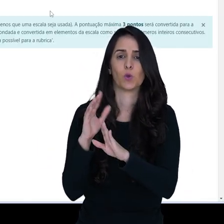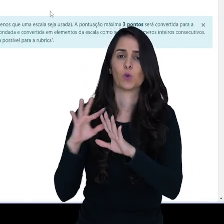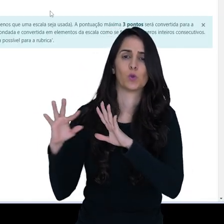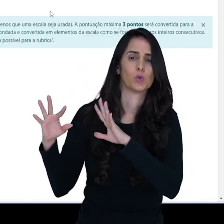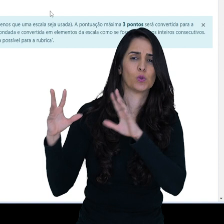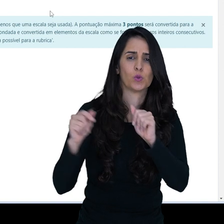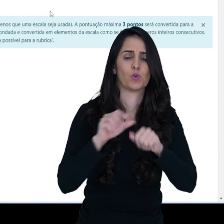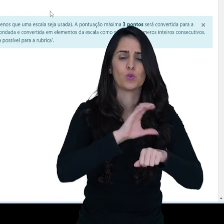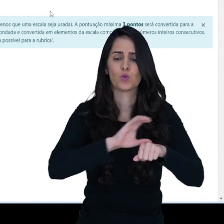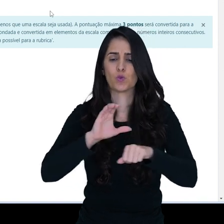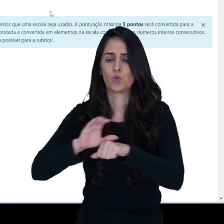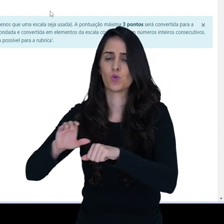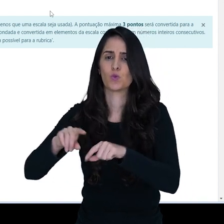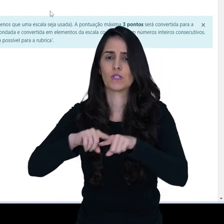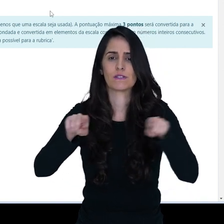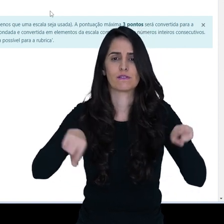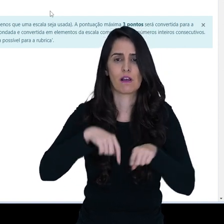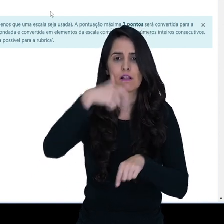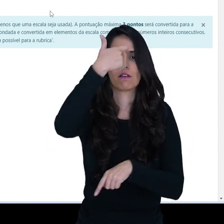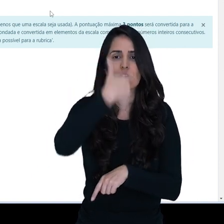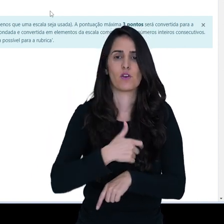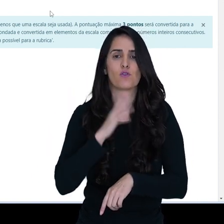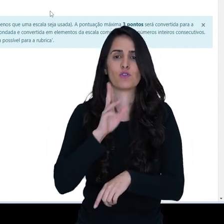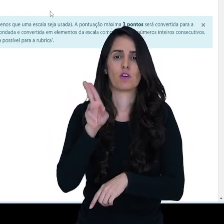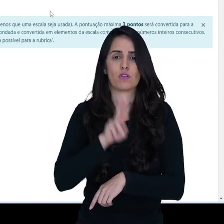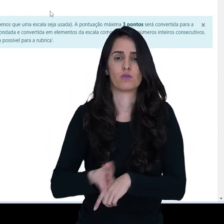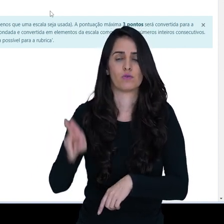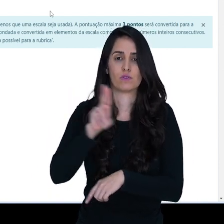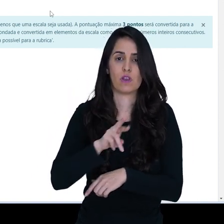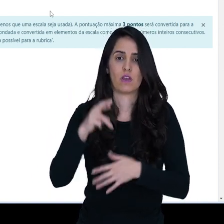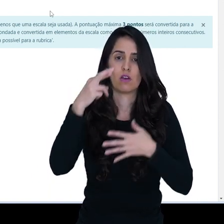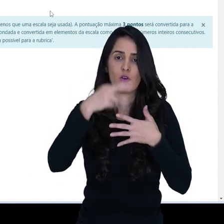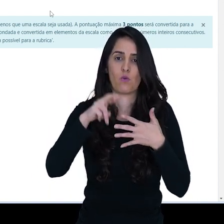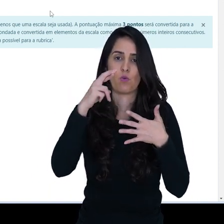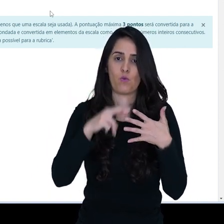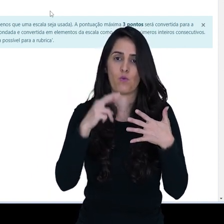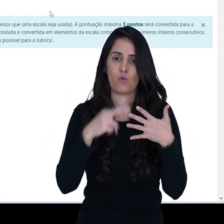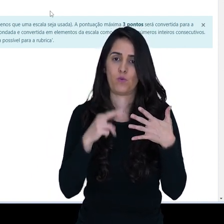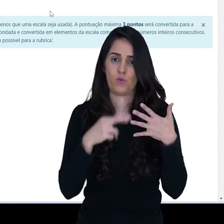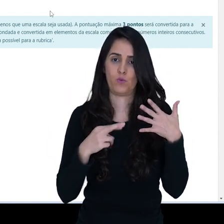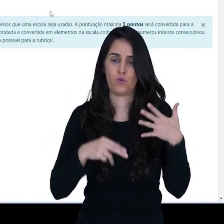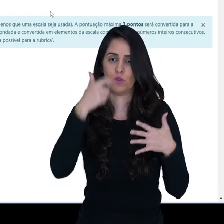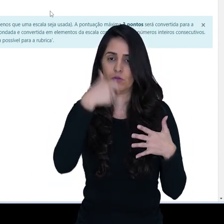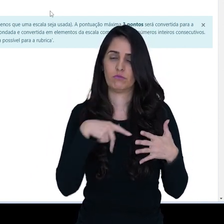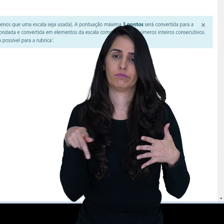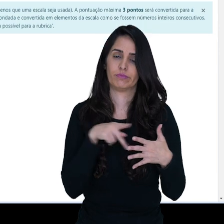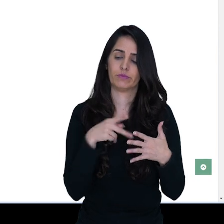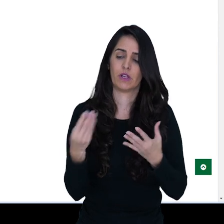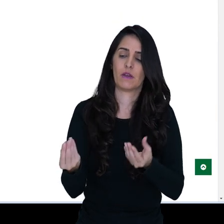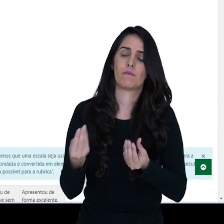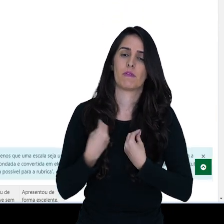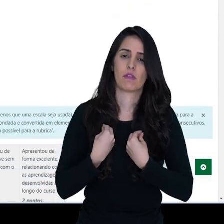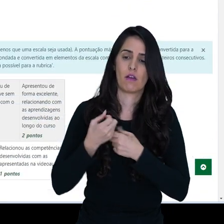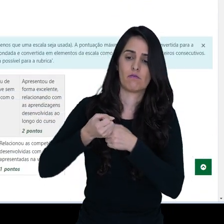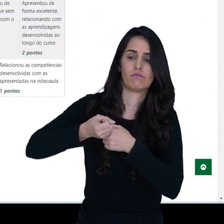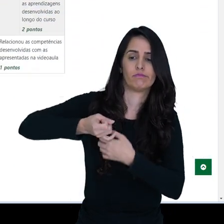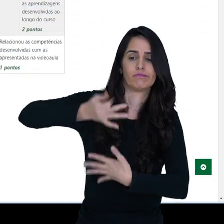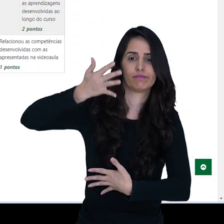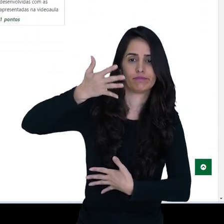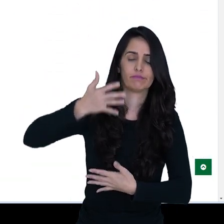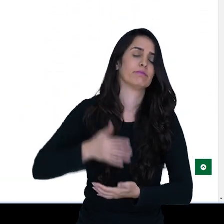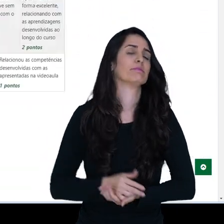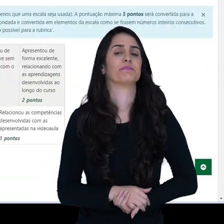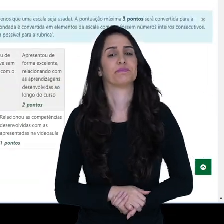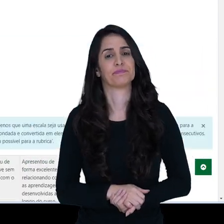todas as salas todos os cursos todas as disciplinas que eu já utilizei rubricas eu como professora e vai me dar as opções